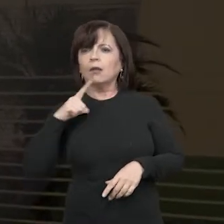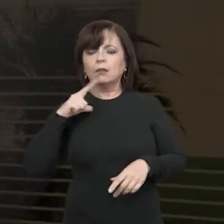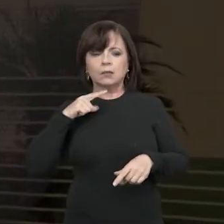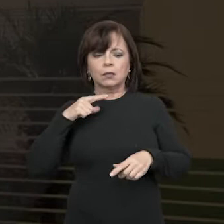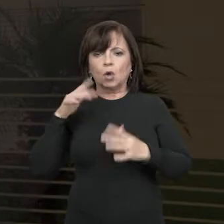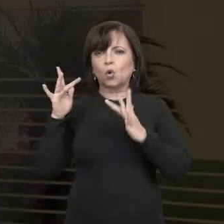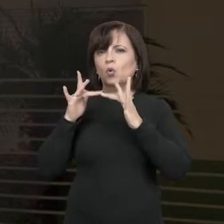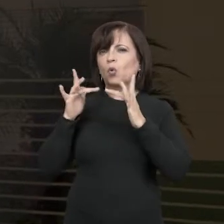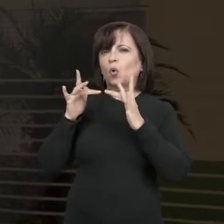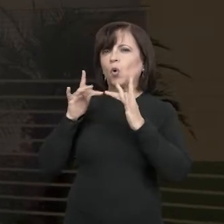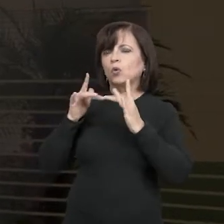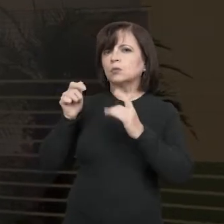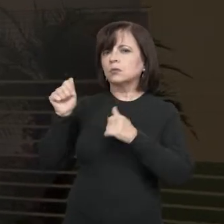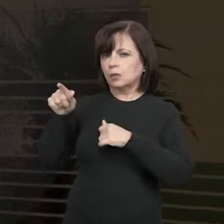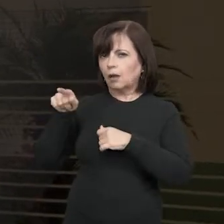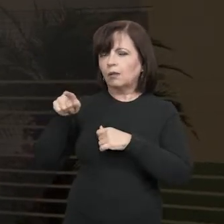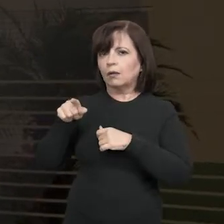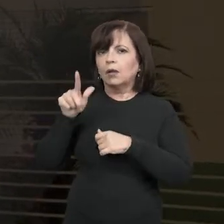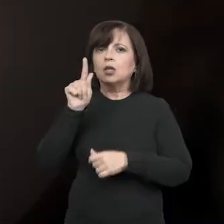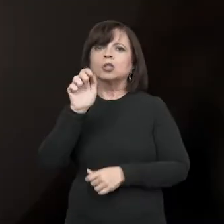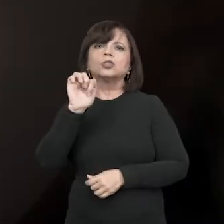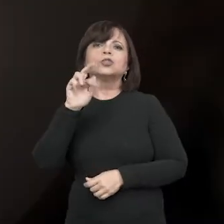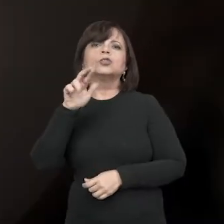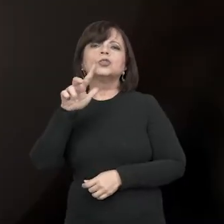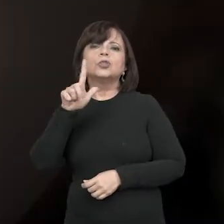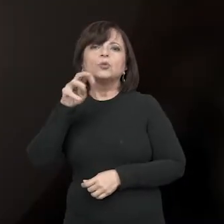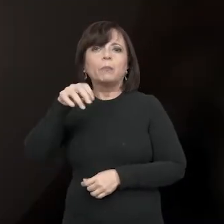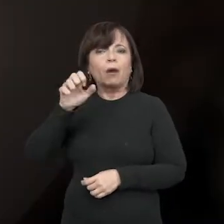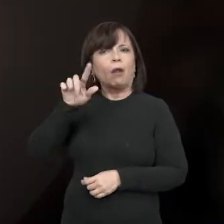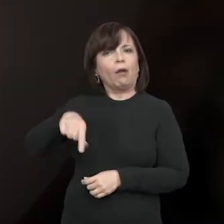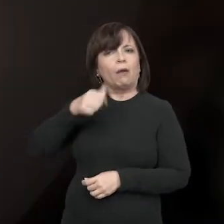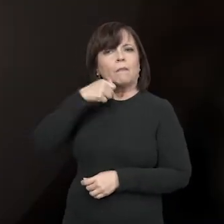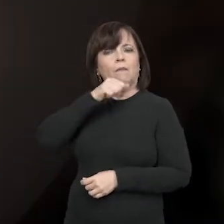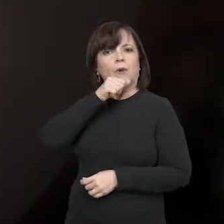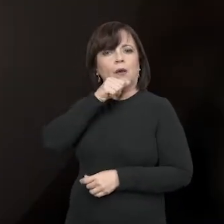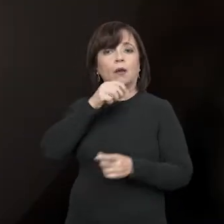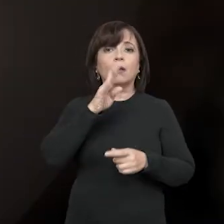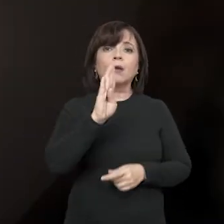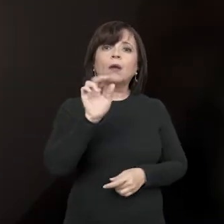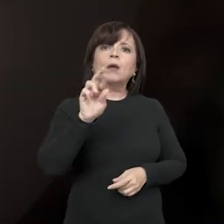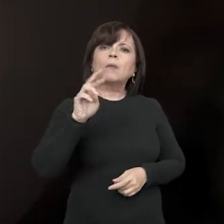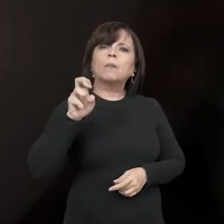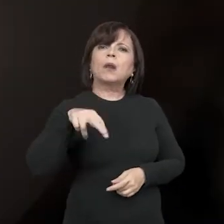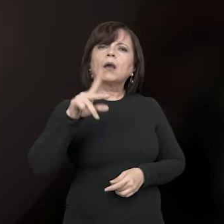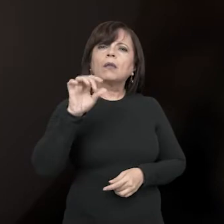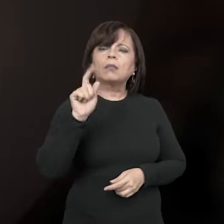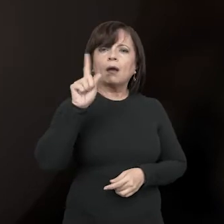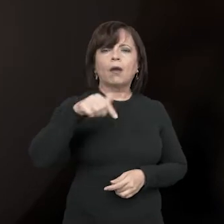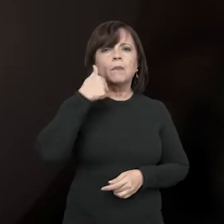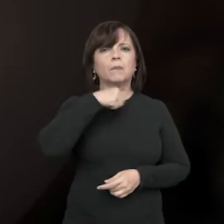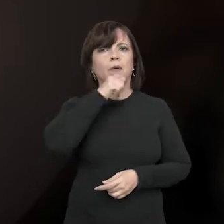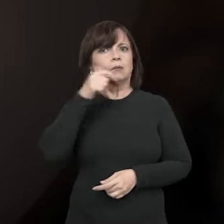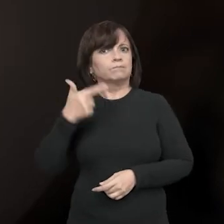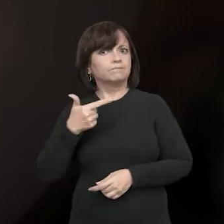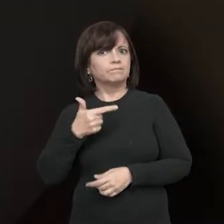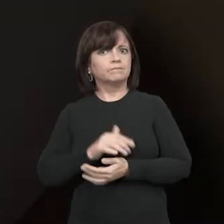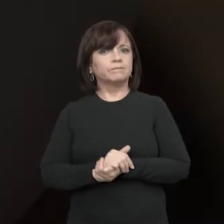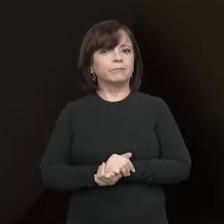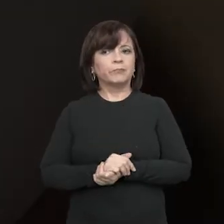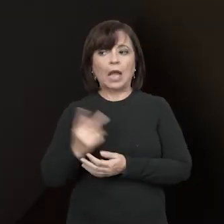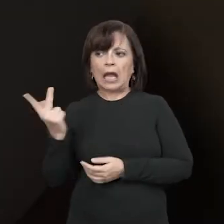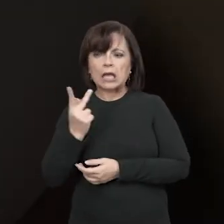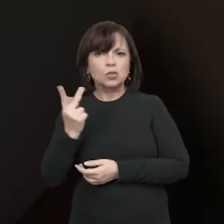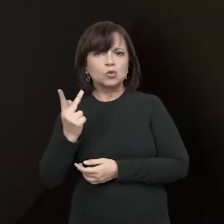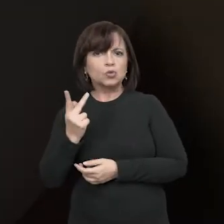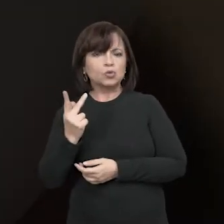realizaram o primeiro contato imediato com a Gilmara e Brena. Gilmara é a mãe da menor e Brena é a madrasta da menor. Já no